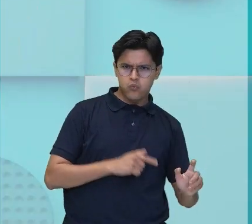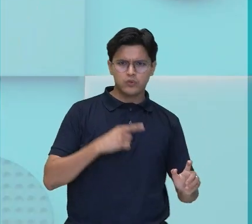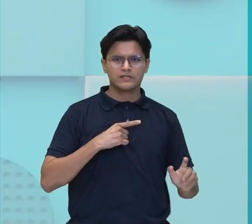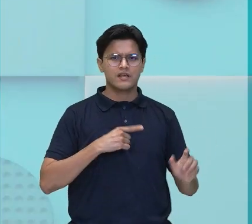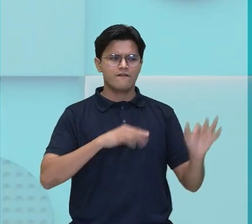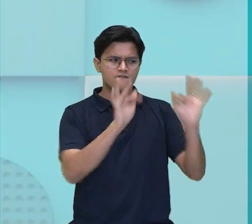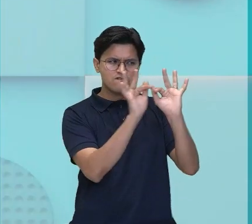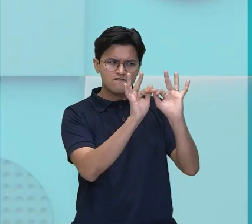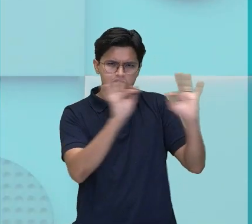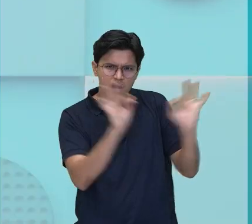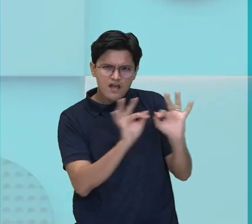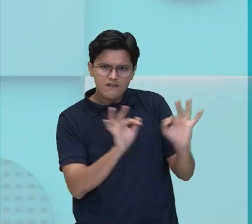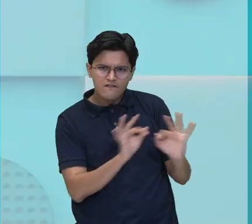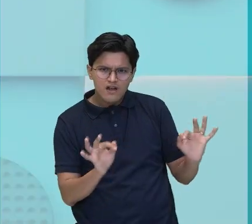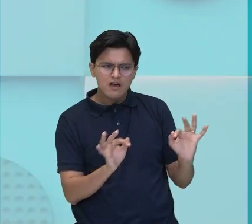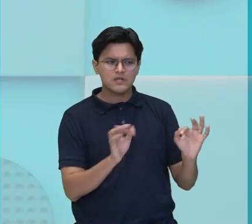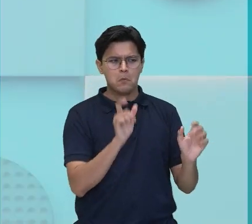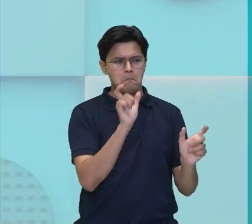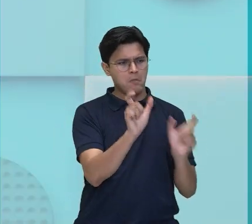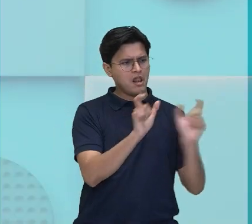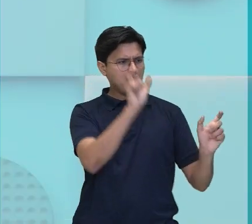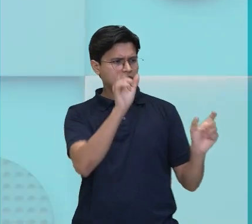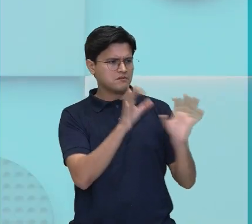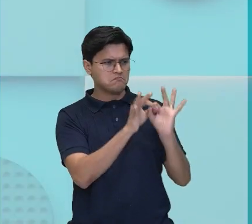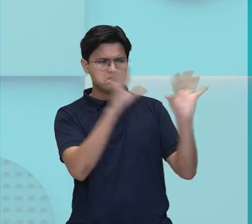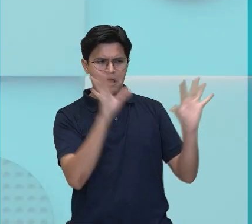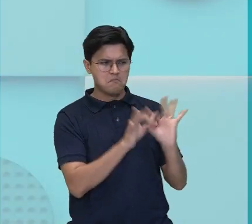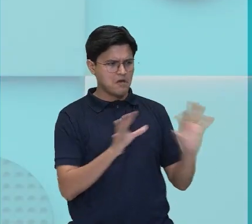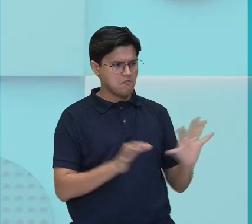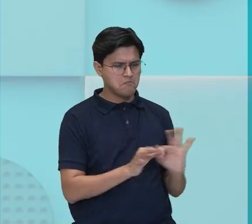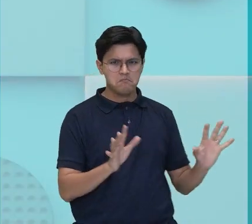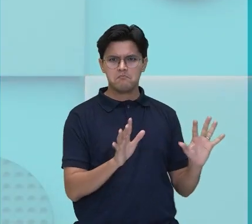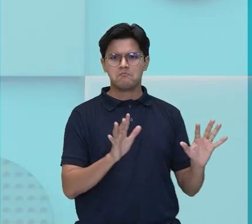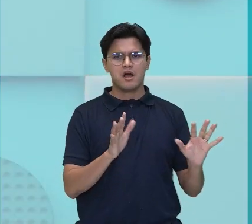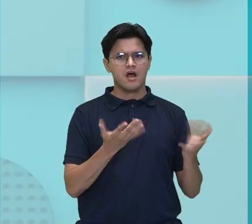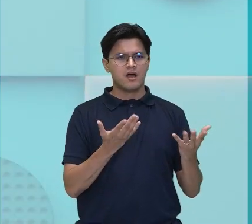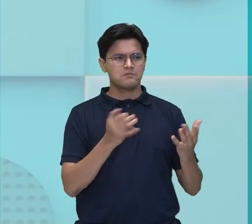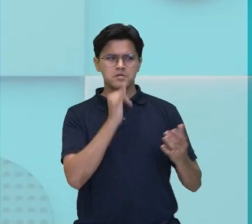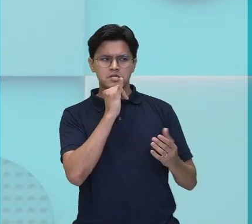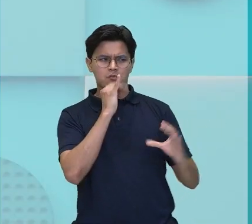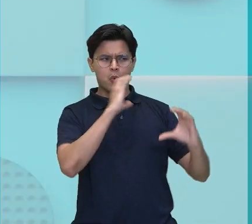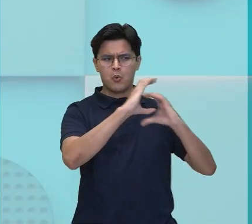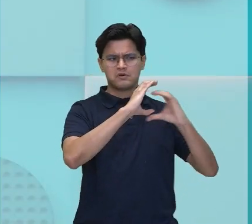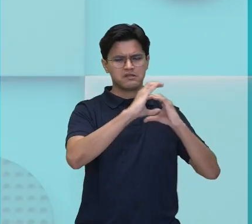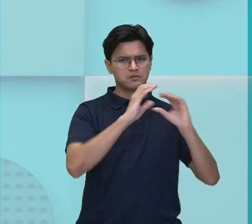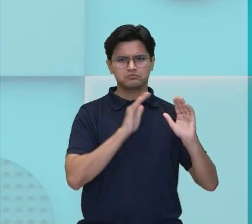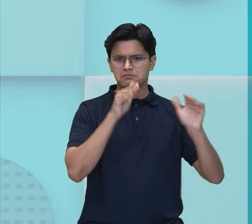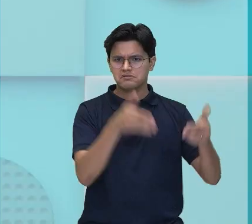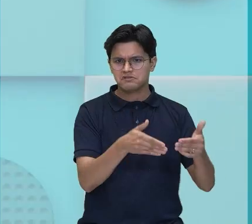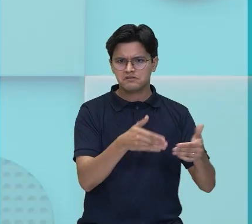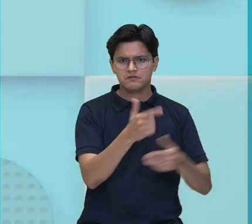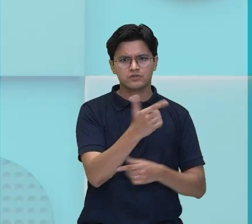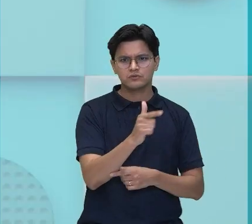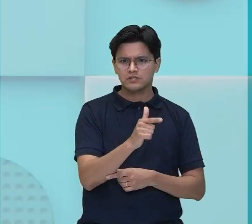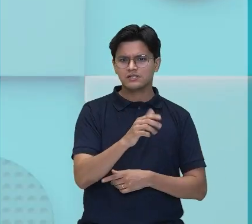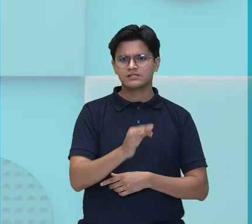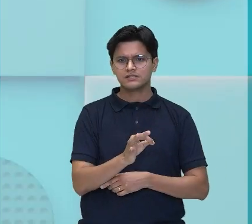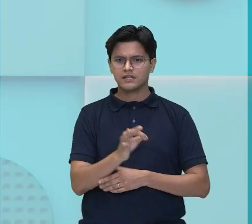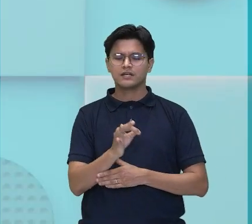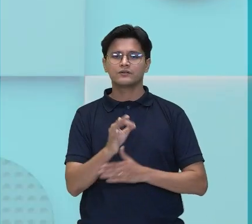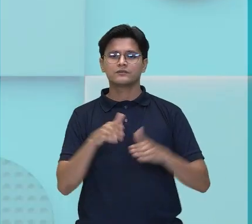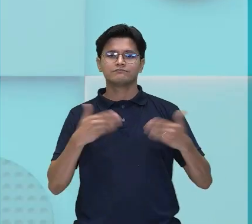não tem assim uma comunicação de forma clara, até mesmo como eles escrevem, então é como se